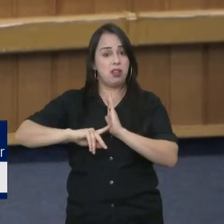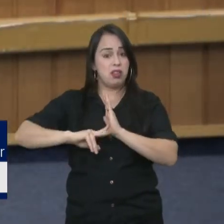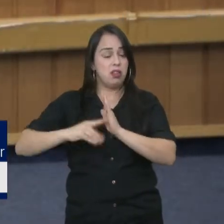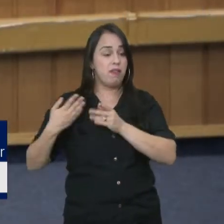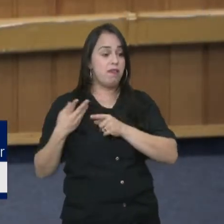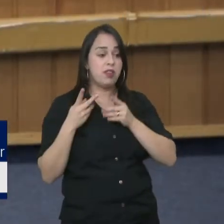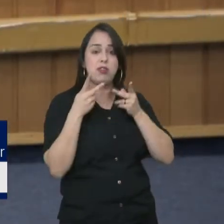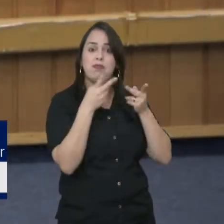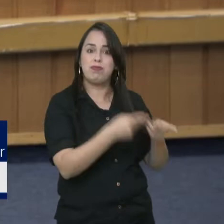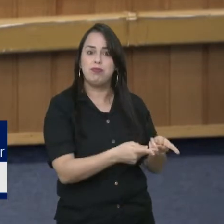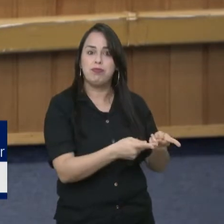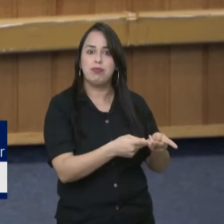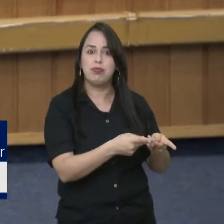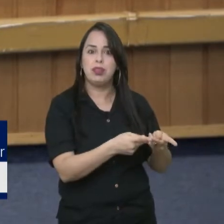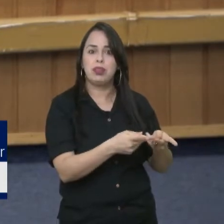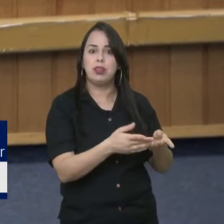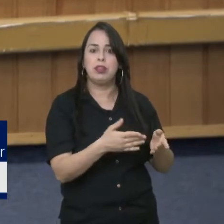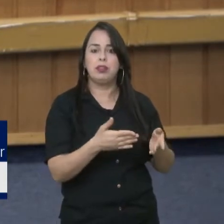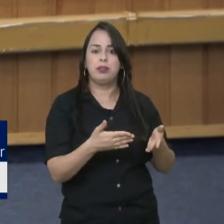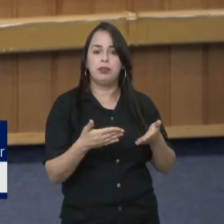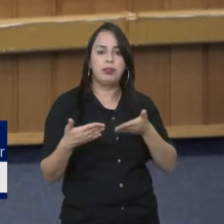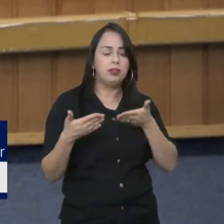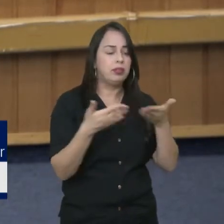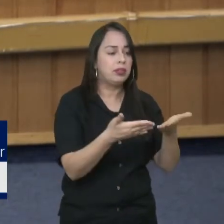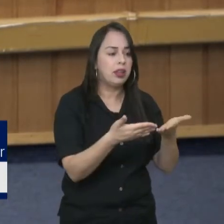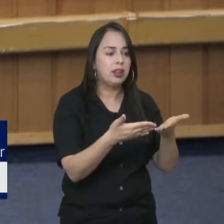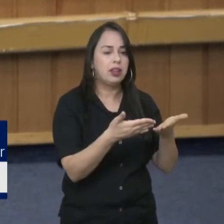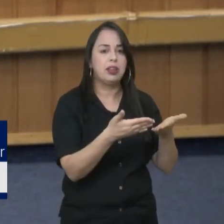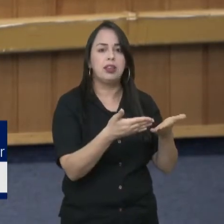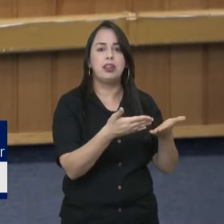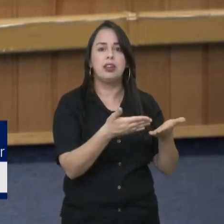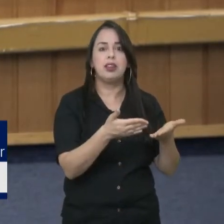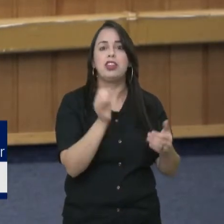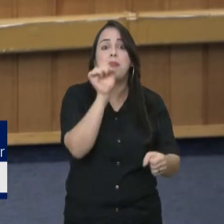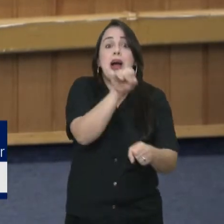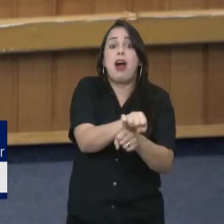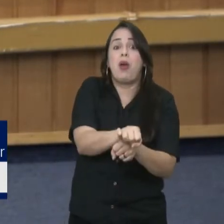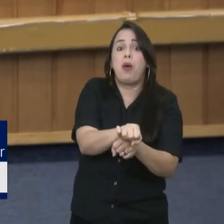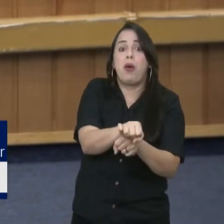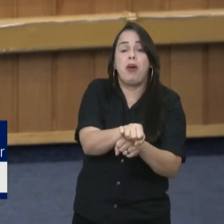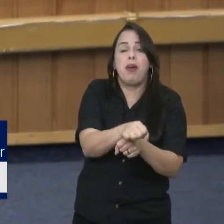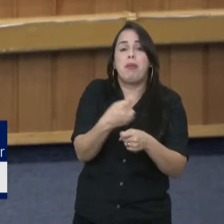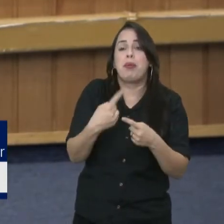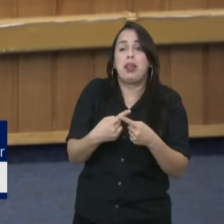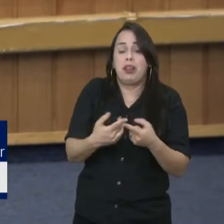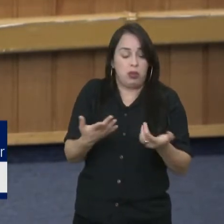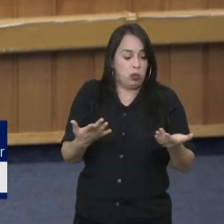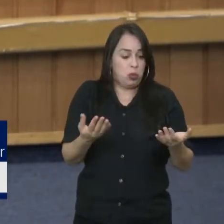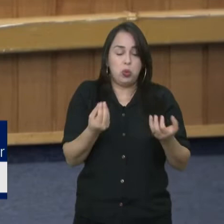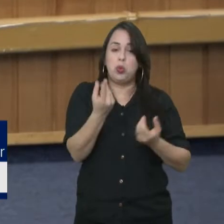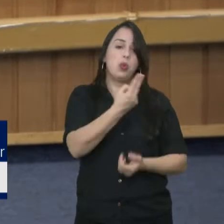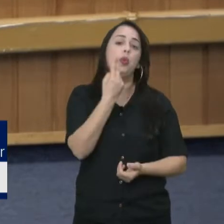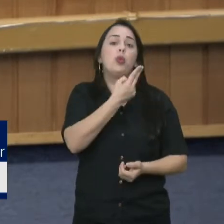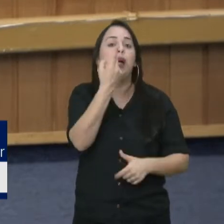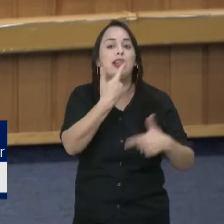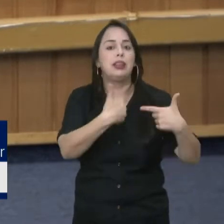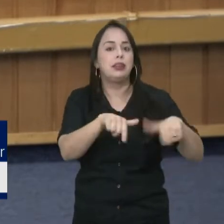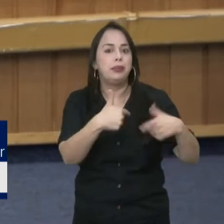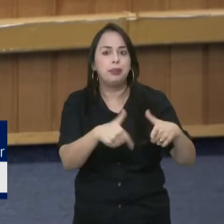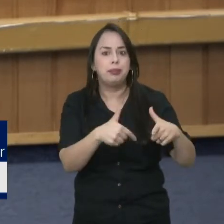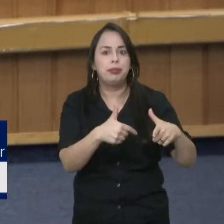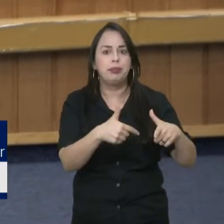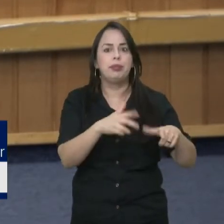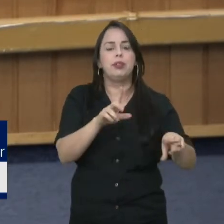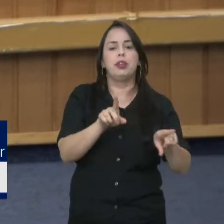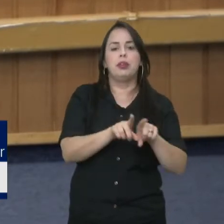esteve lá. Quando esteve lá, os trabalhadores já pararam por conta da situação. Na medida em que